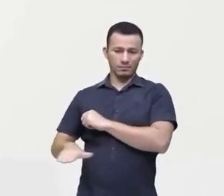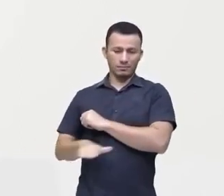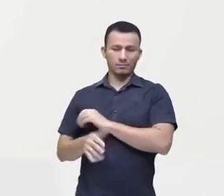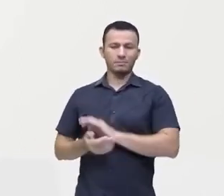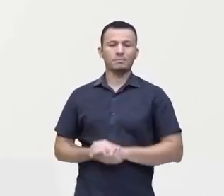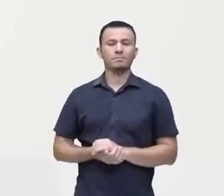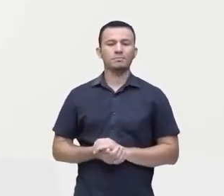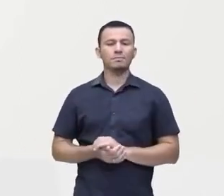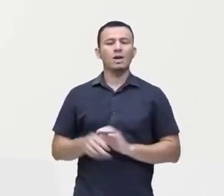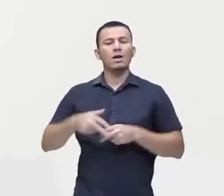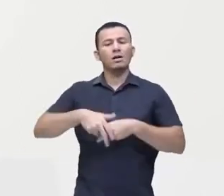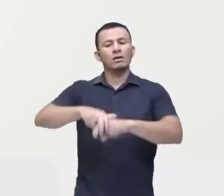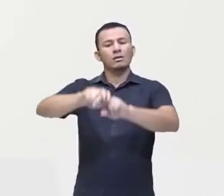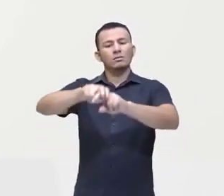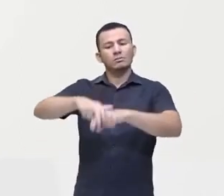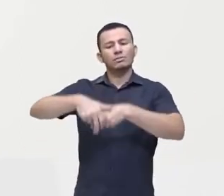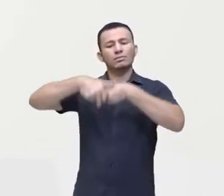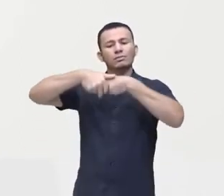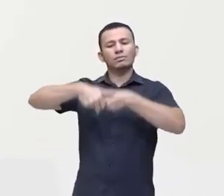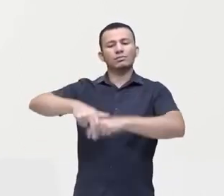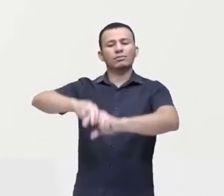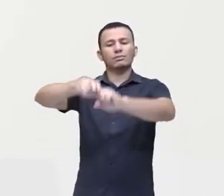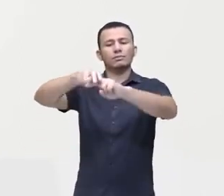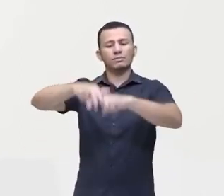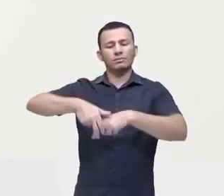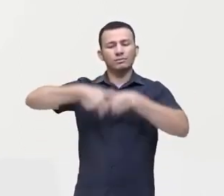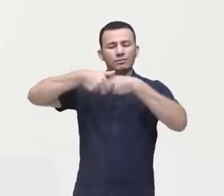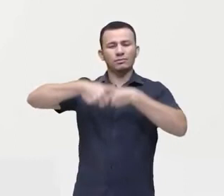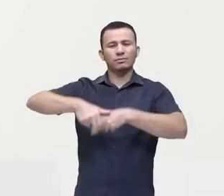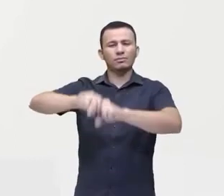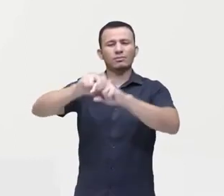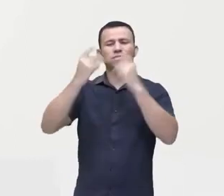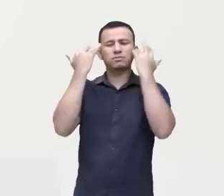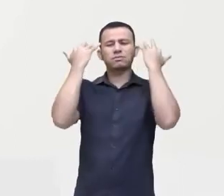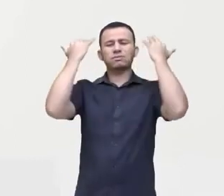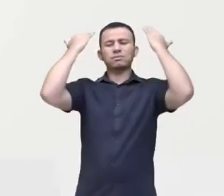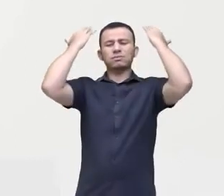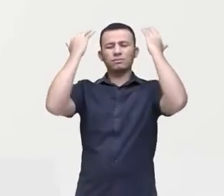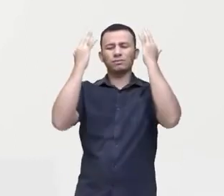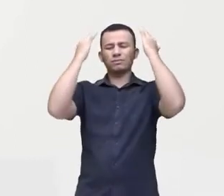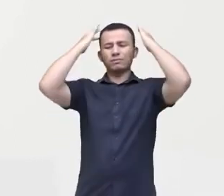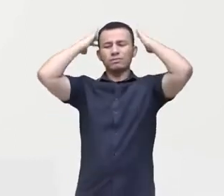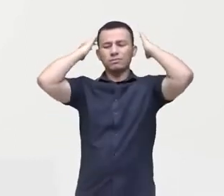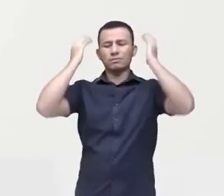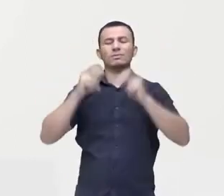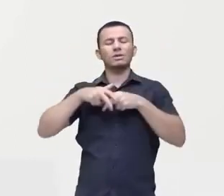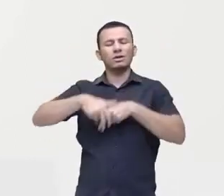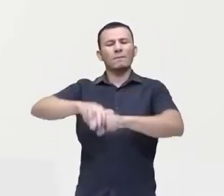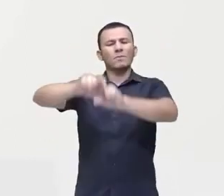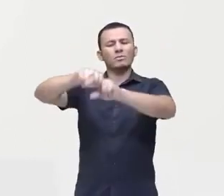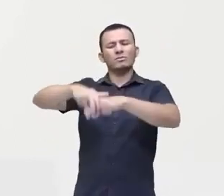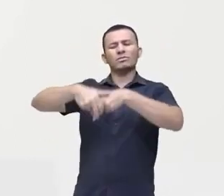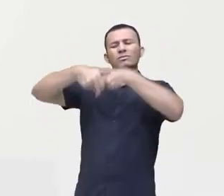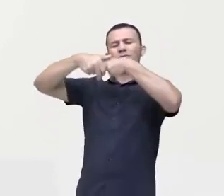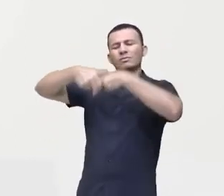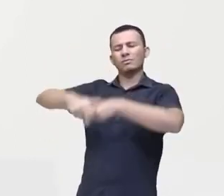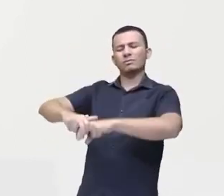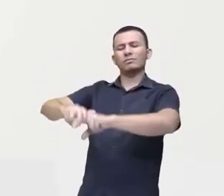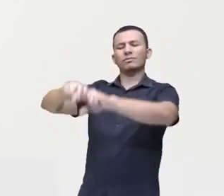Ela está se balançando bem alto, chega os cabelos estão voando. Ela está no